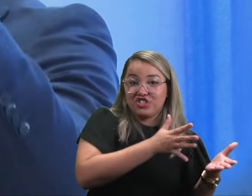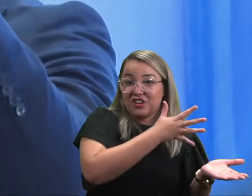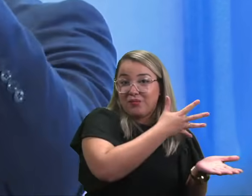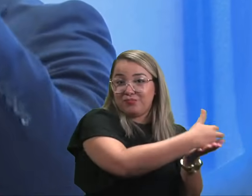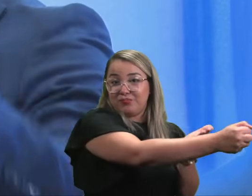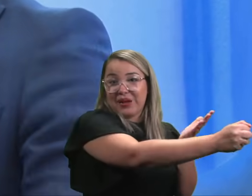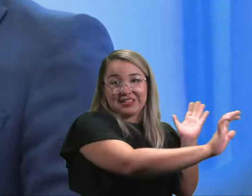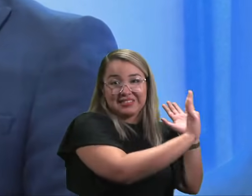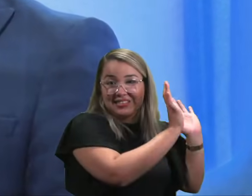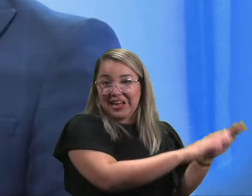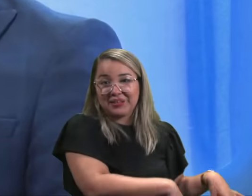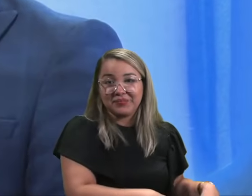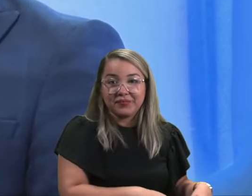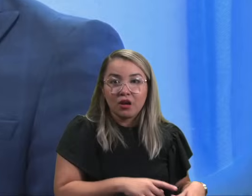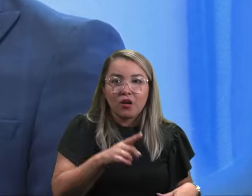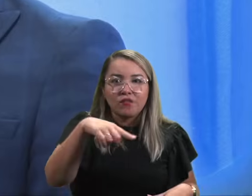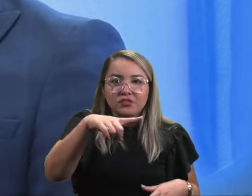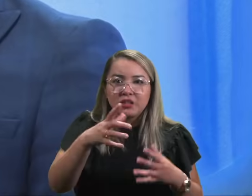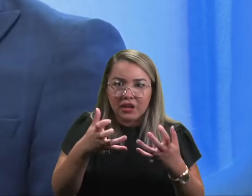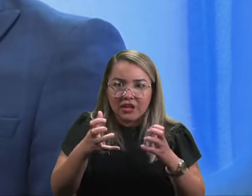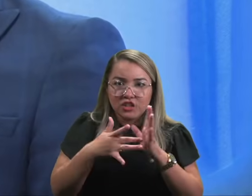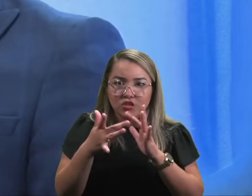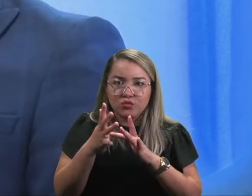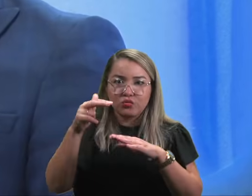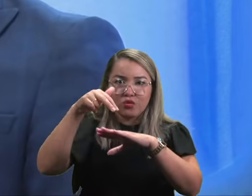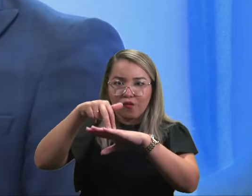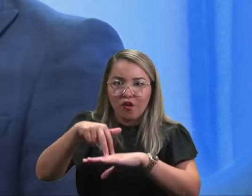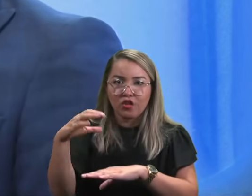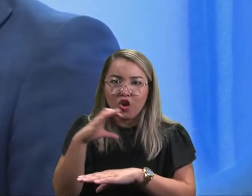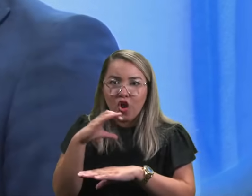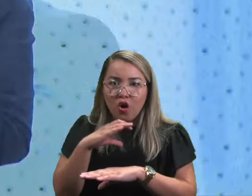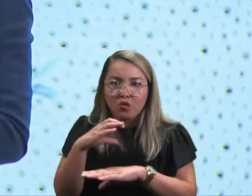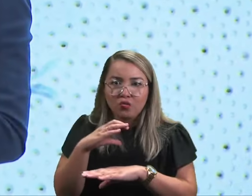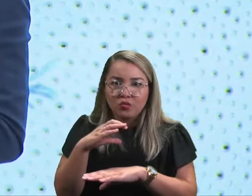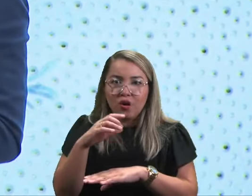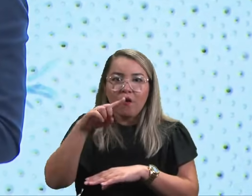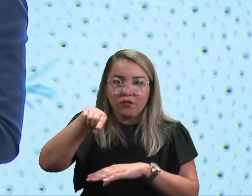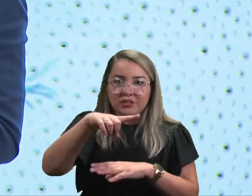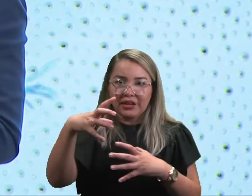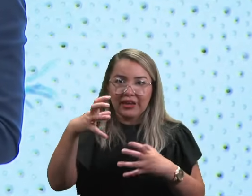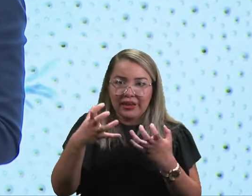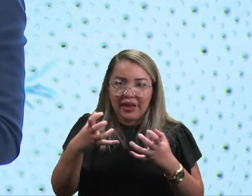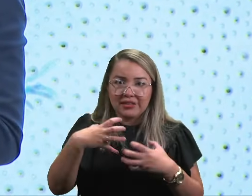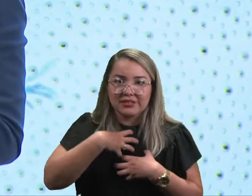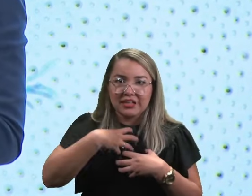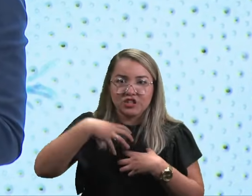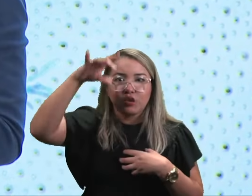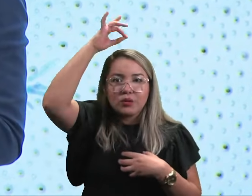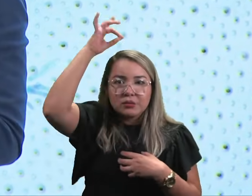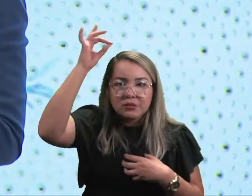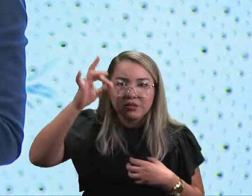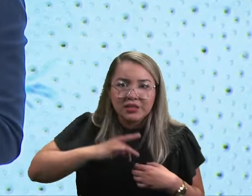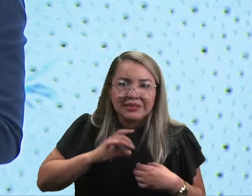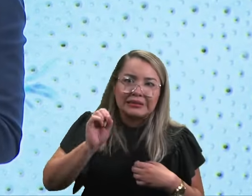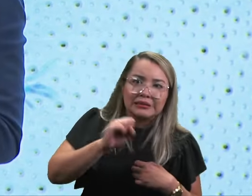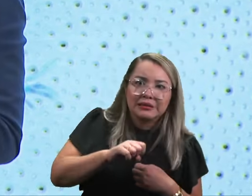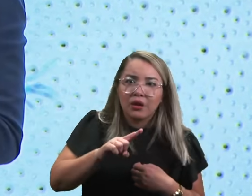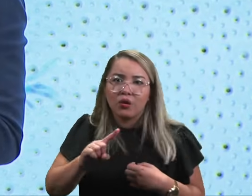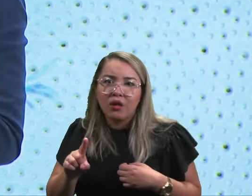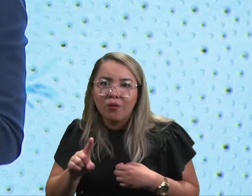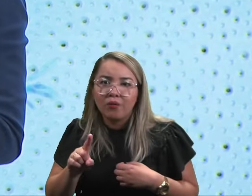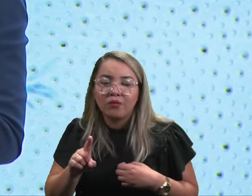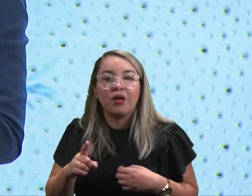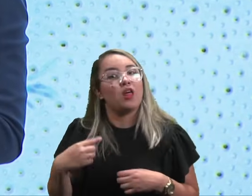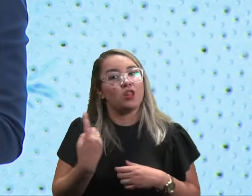Você quer que Jesus volte logo? Sim ou não? Você quer receber o Espírito Santo? Sim ou não? Vamos